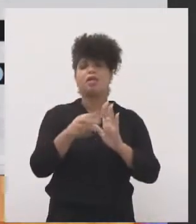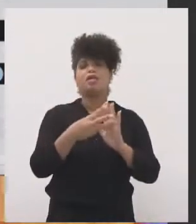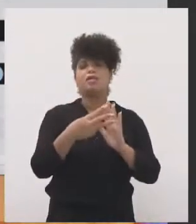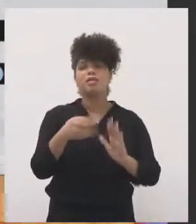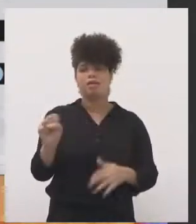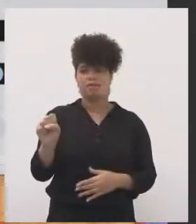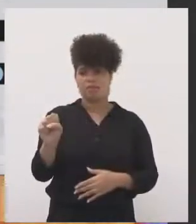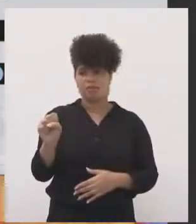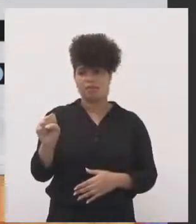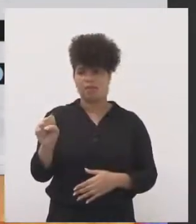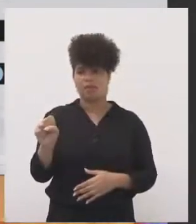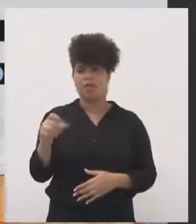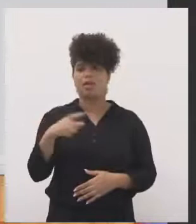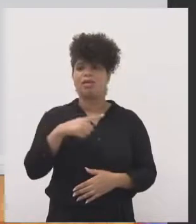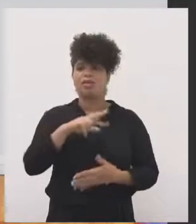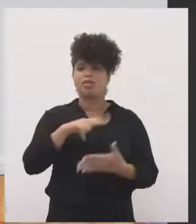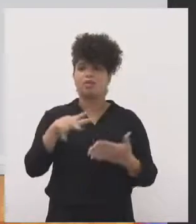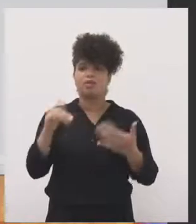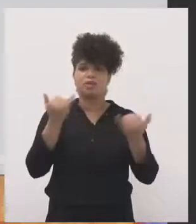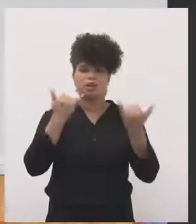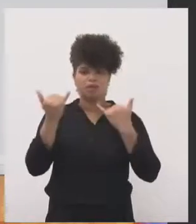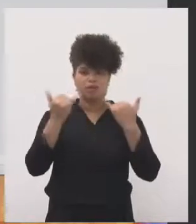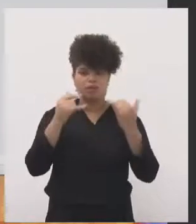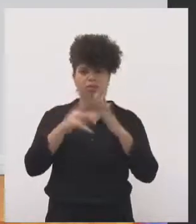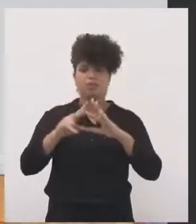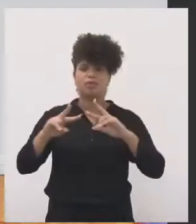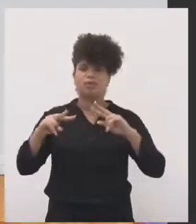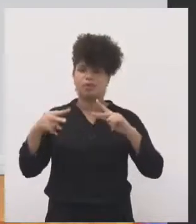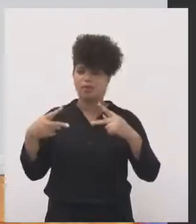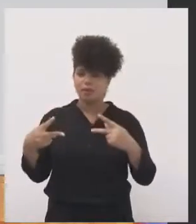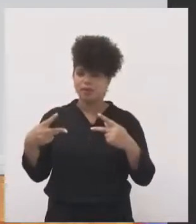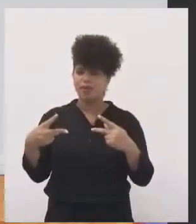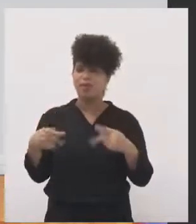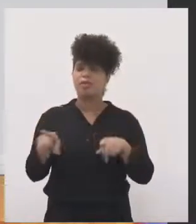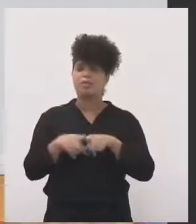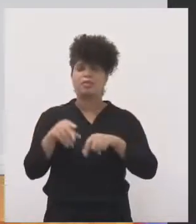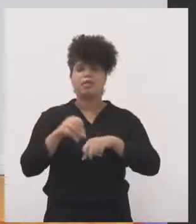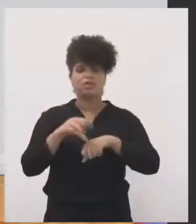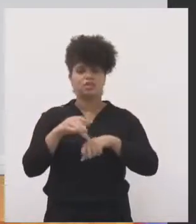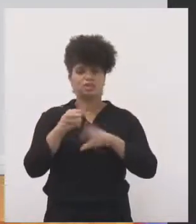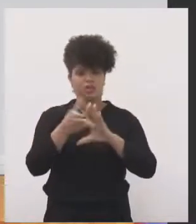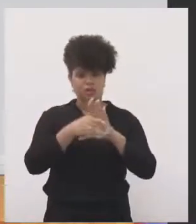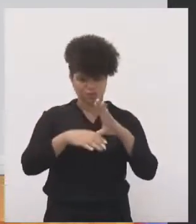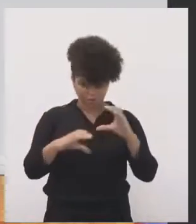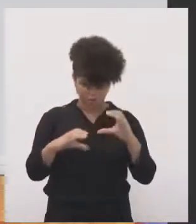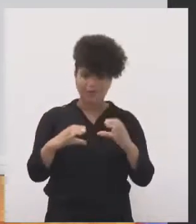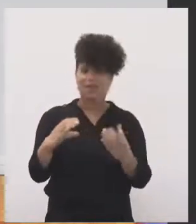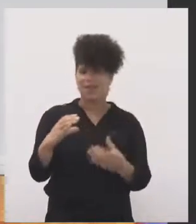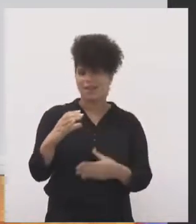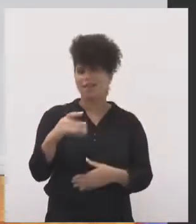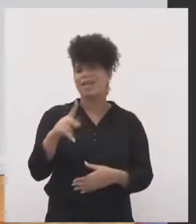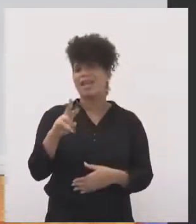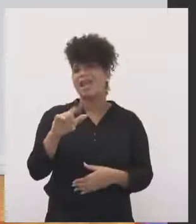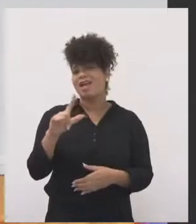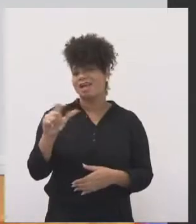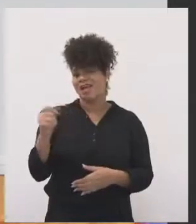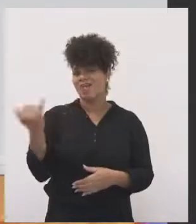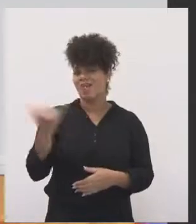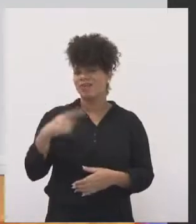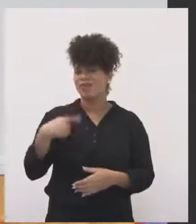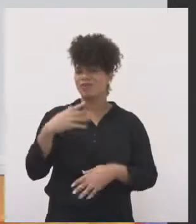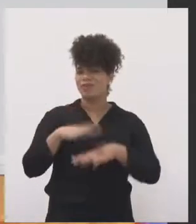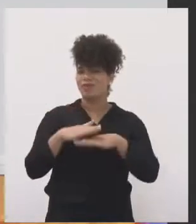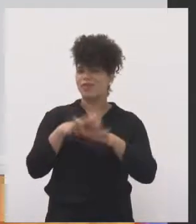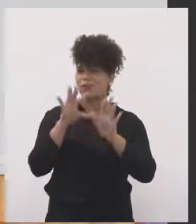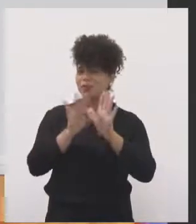EFAP, tem um monte de informação, de links e sugestões de Canva que a Carla nos encaminhou e a gente fez um texto lá bem legal